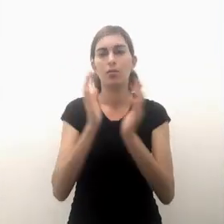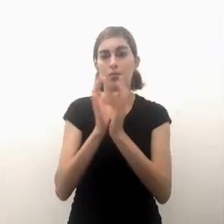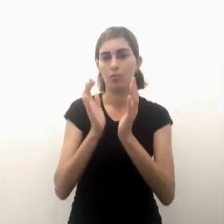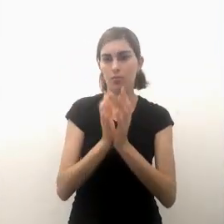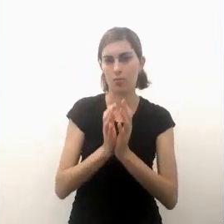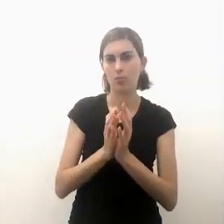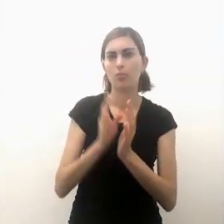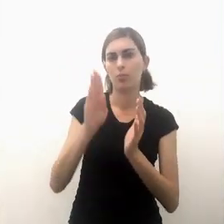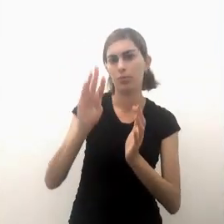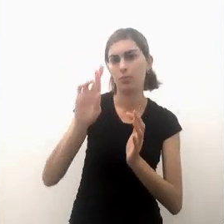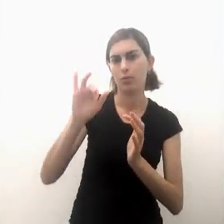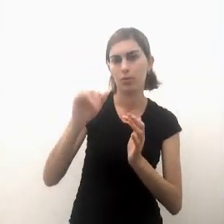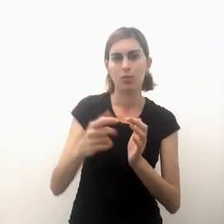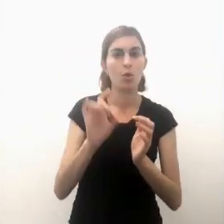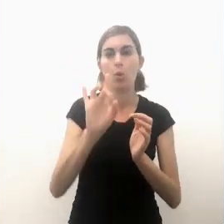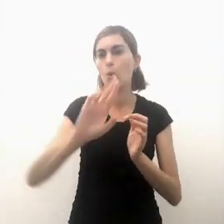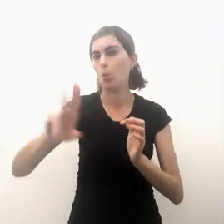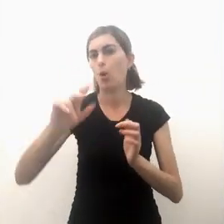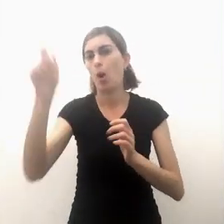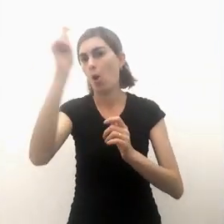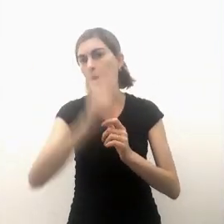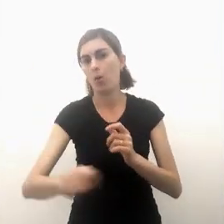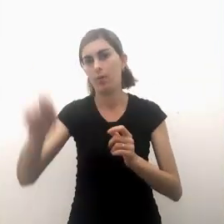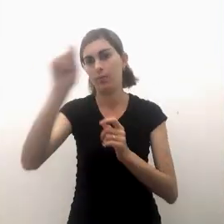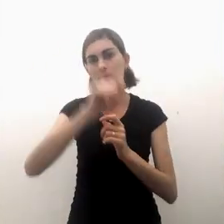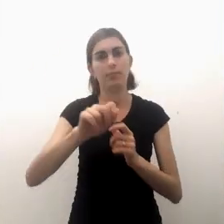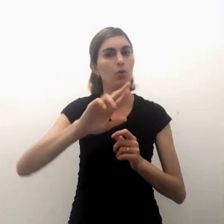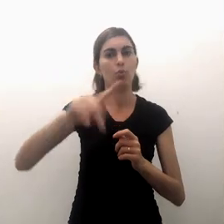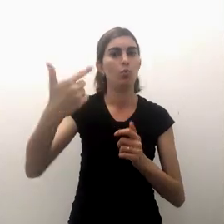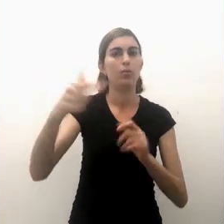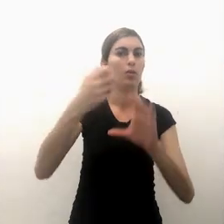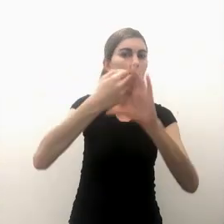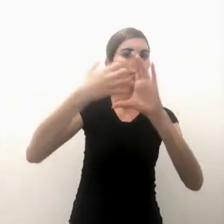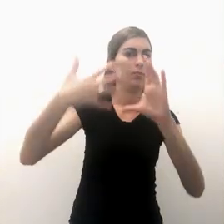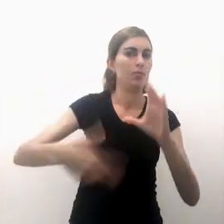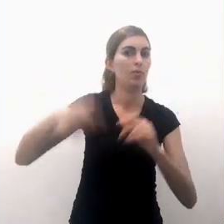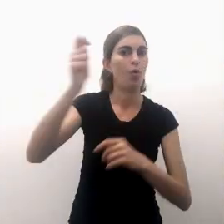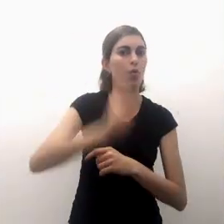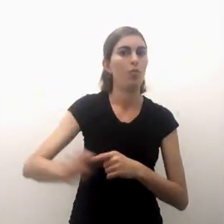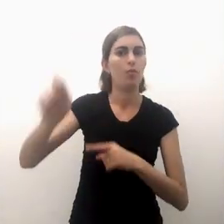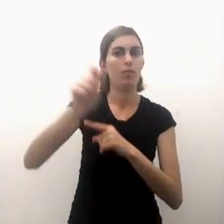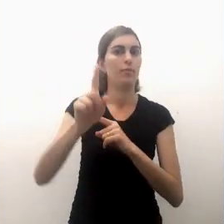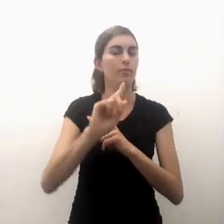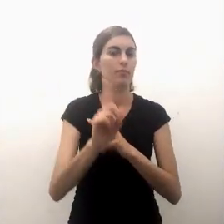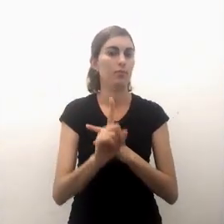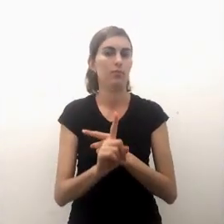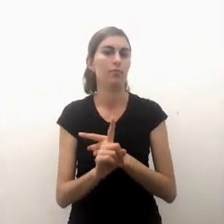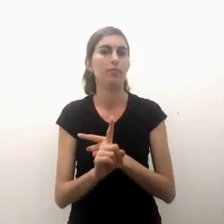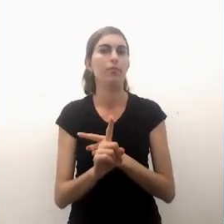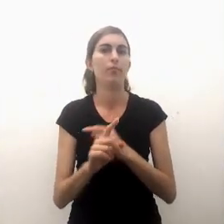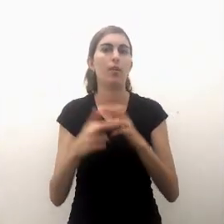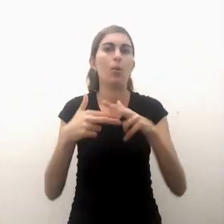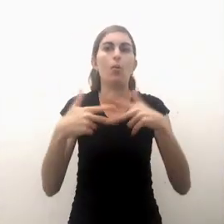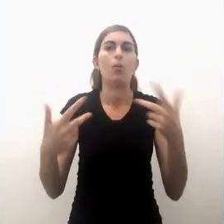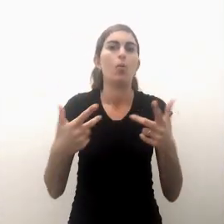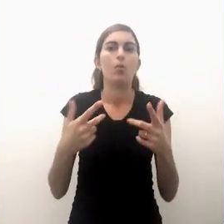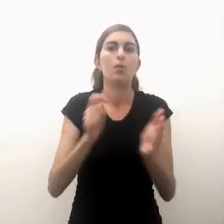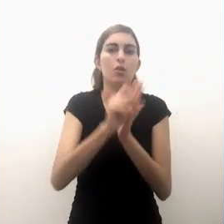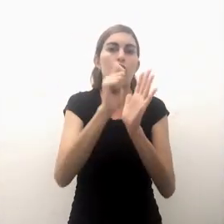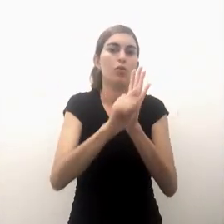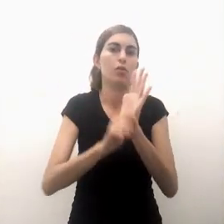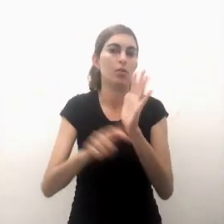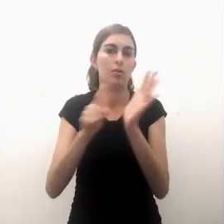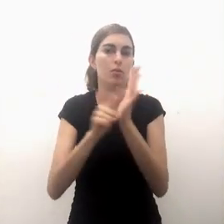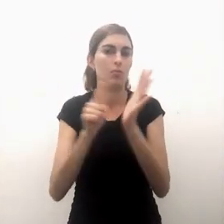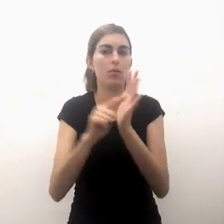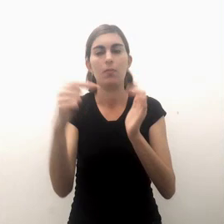grupo BRICS não é uma organização, tá? Não tem uma característica de organização, não tem uma coisa escrita